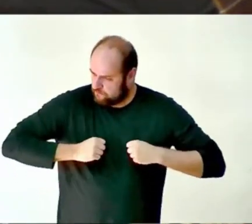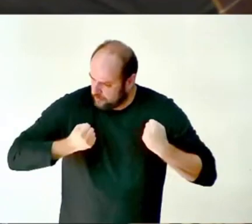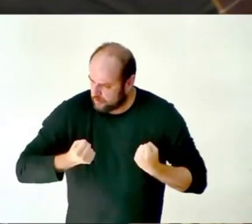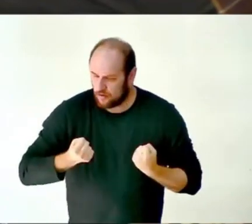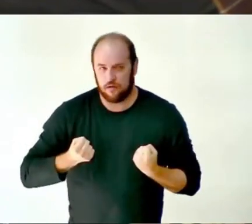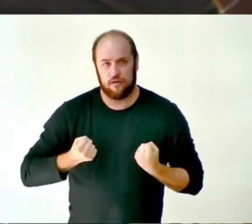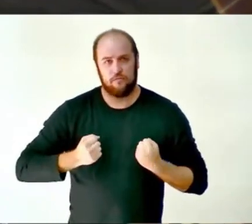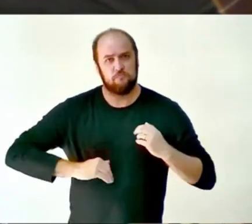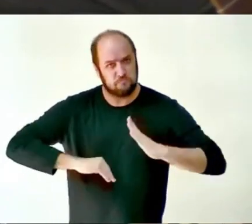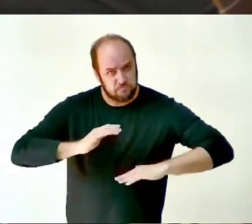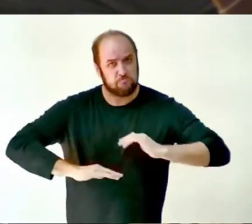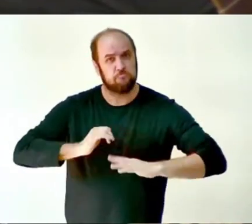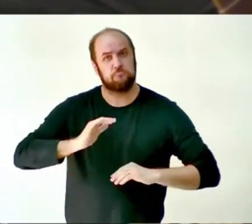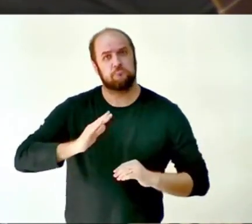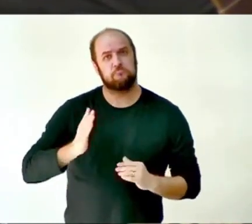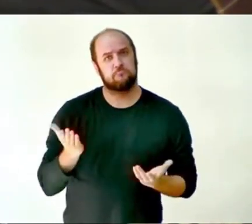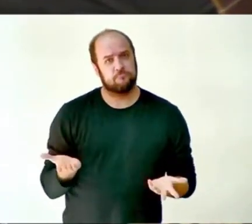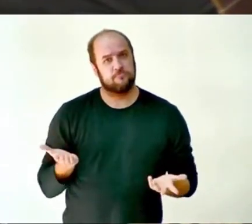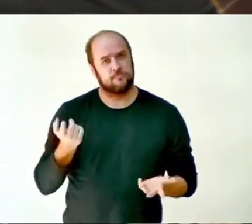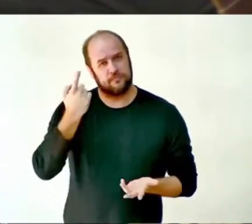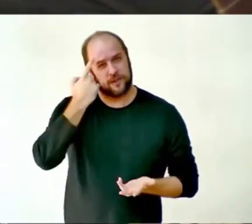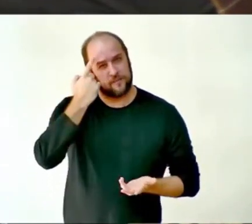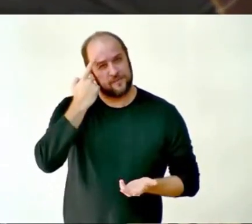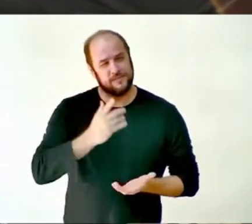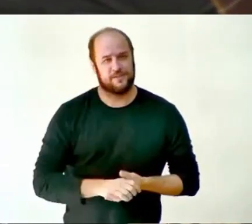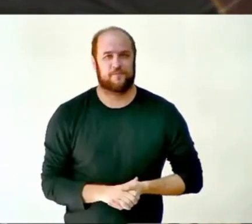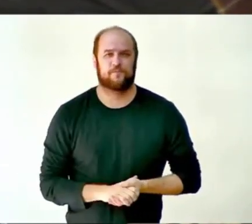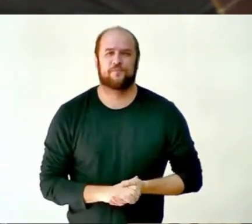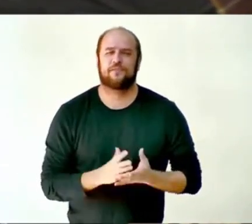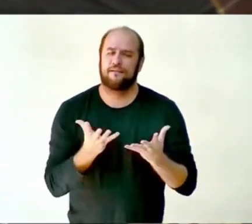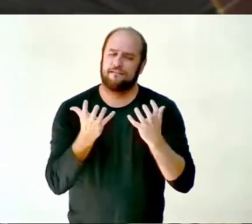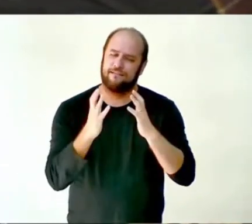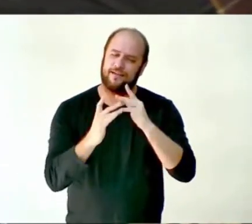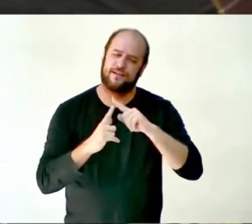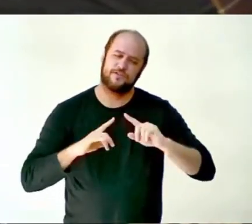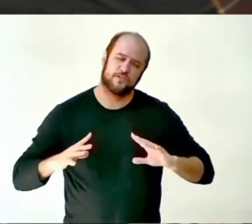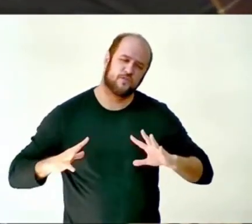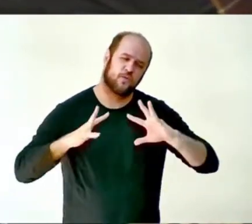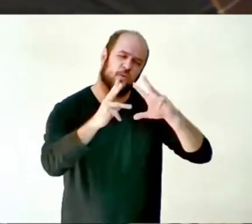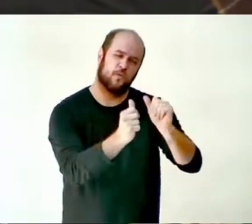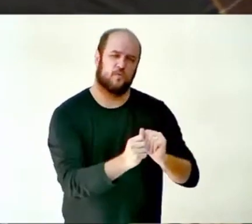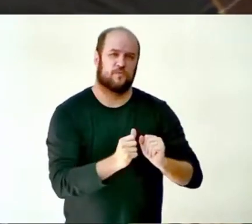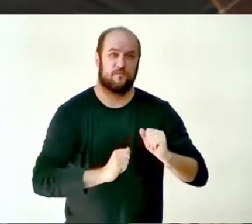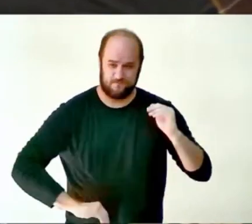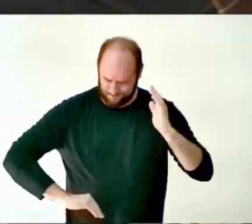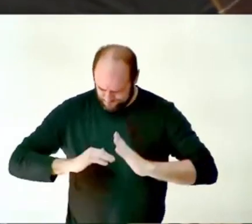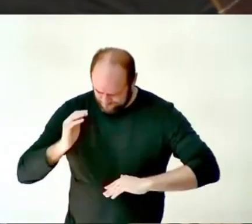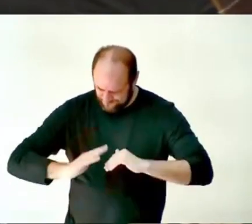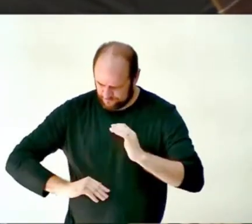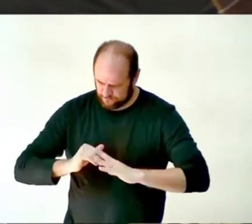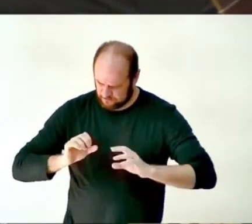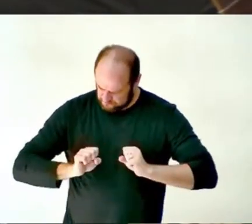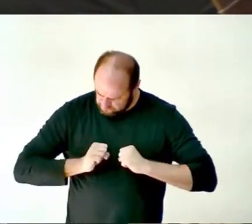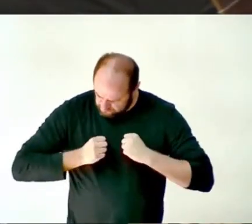cristã. Olha que bonito. Pois Pedro queria que a igreja fosse assim, que a sua ação fosse de